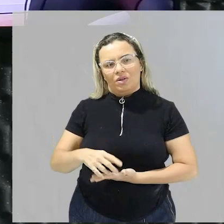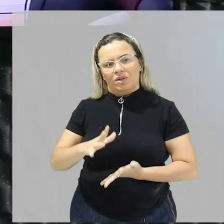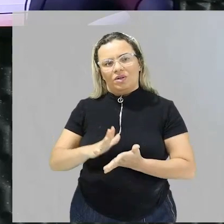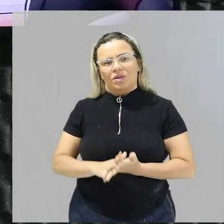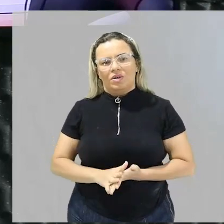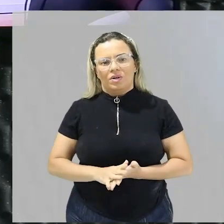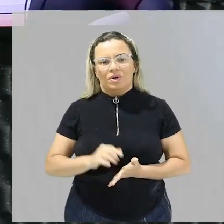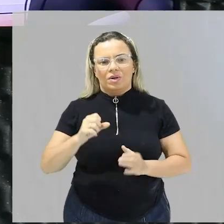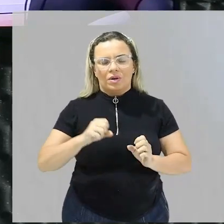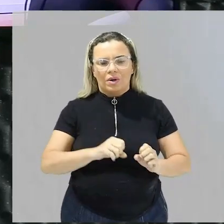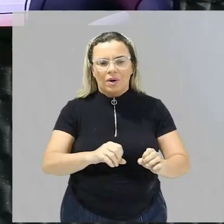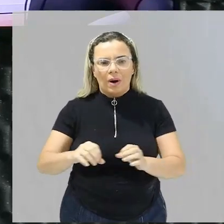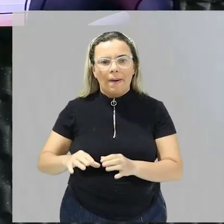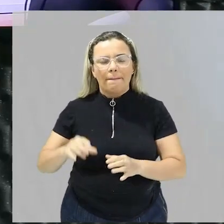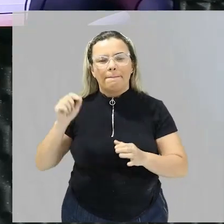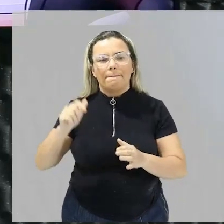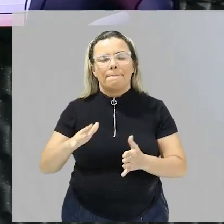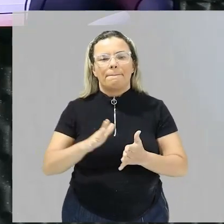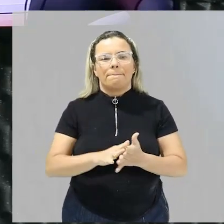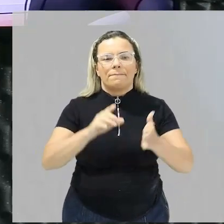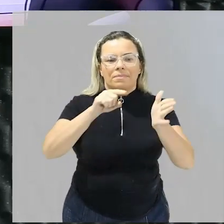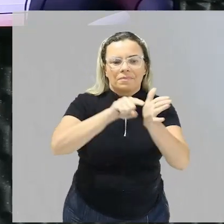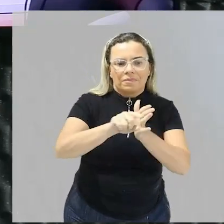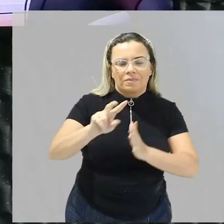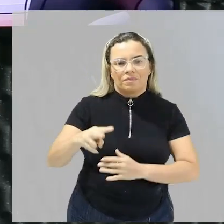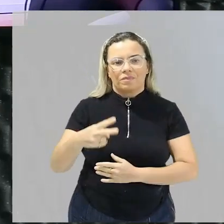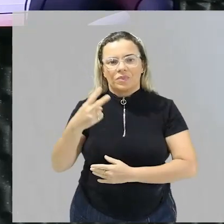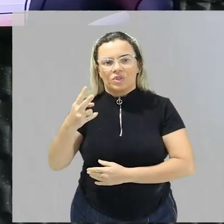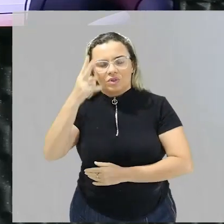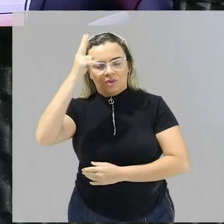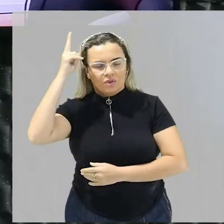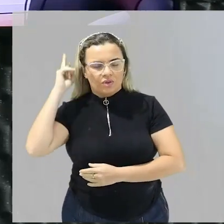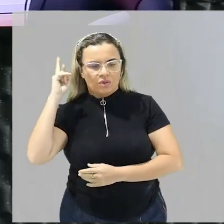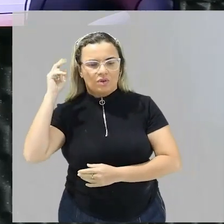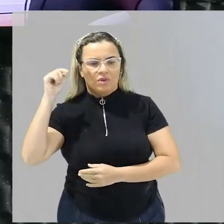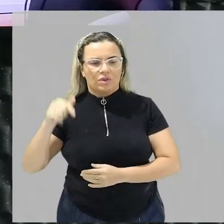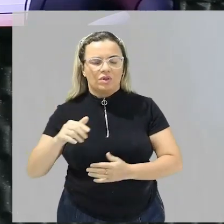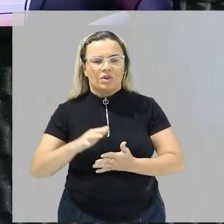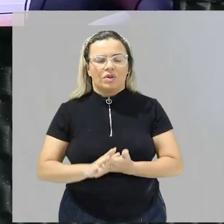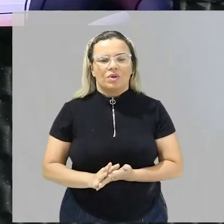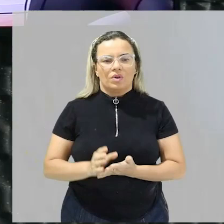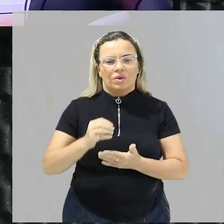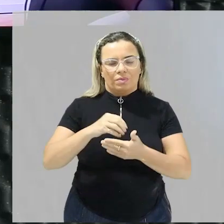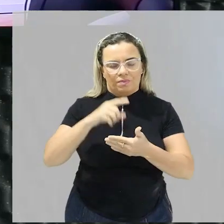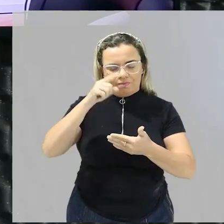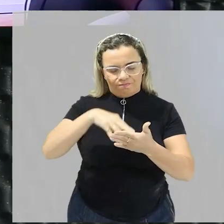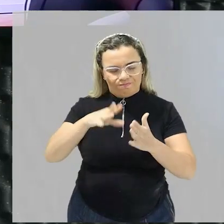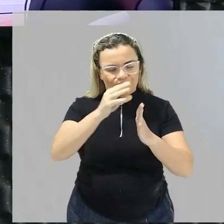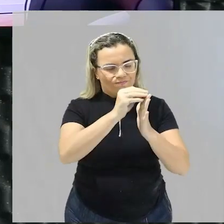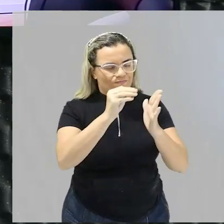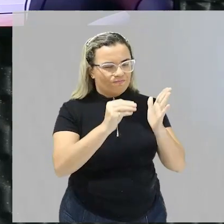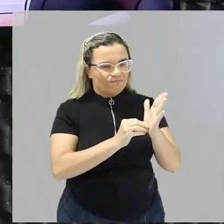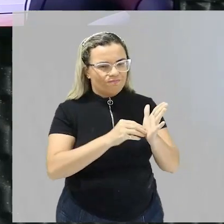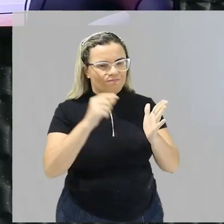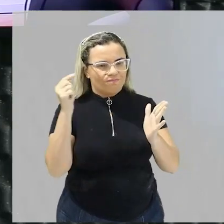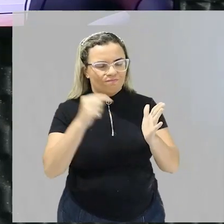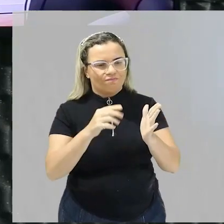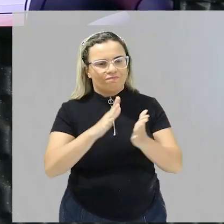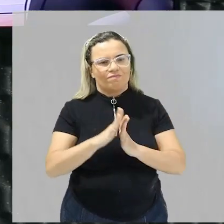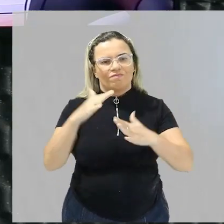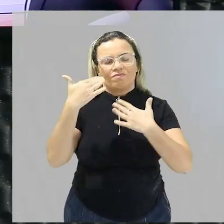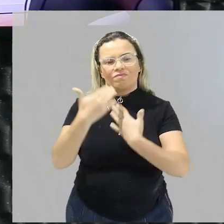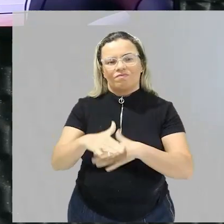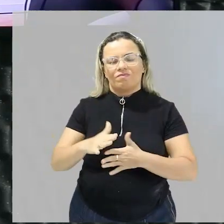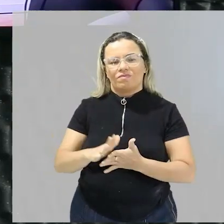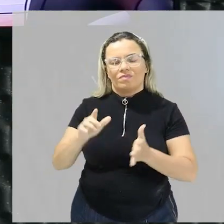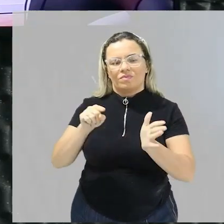para vocês questões dessas duas bancas, aonde, dentro daqueles assuntos mais cobrados nas duas